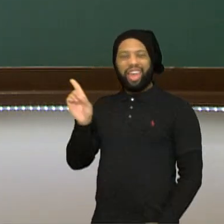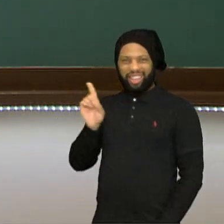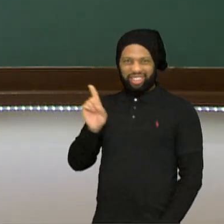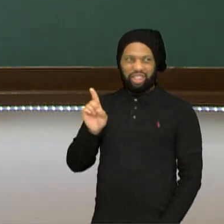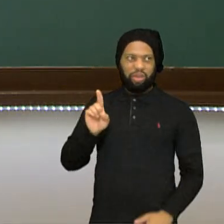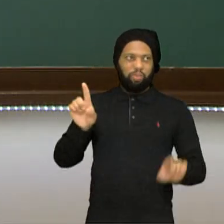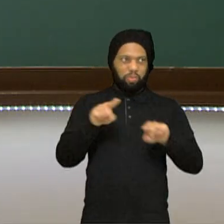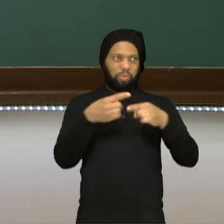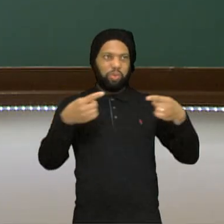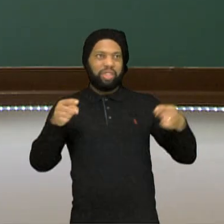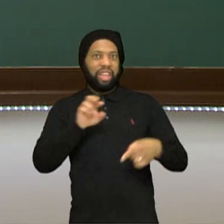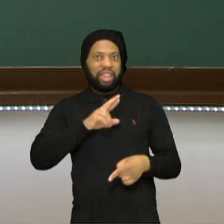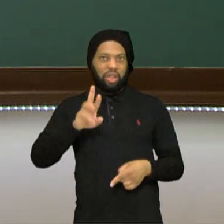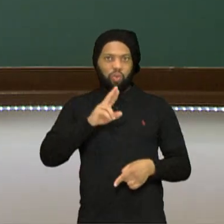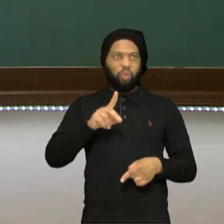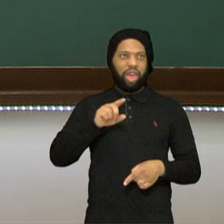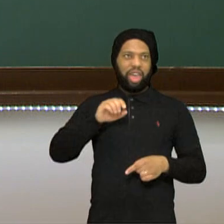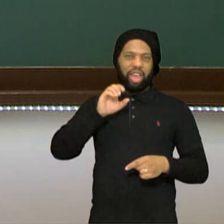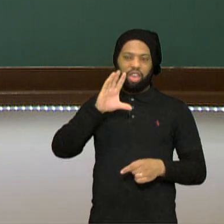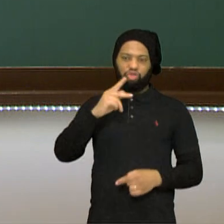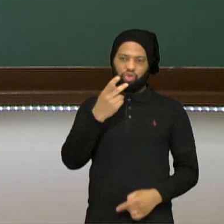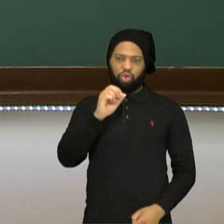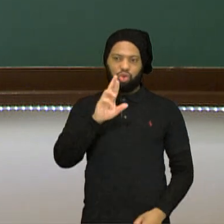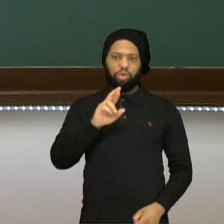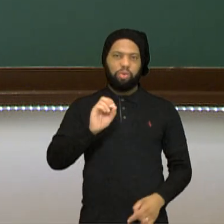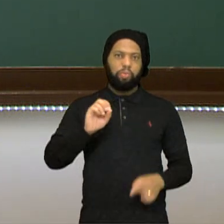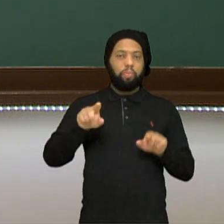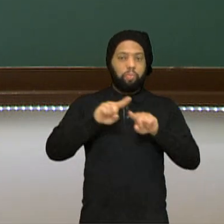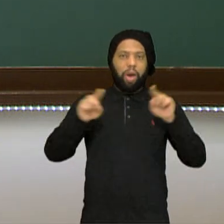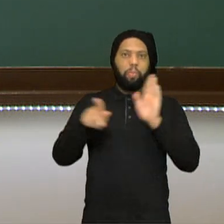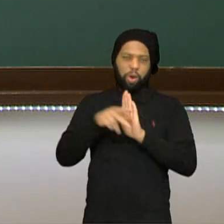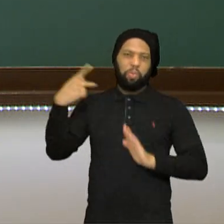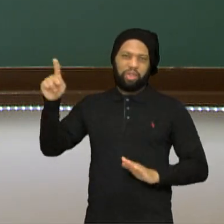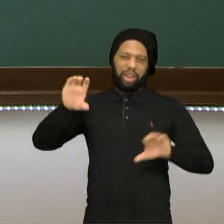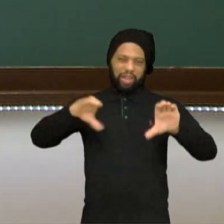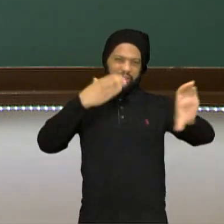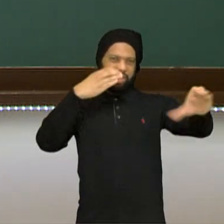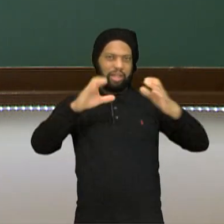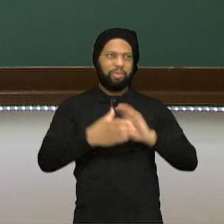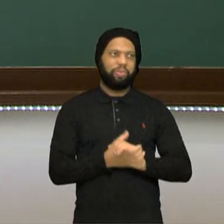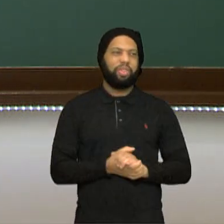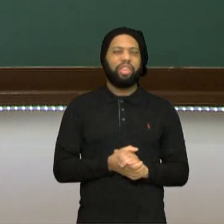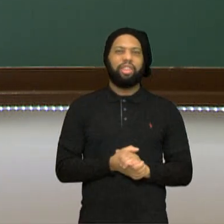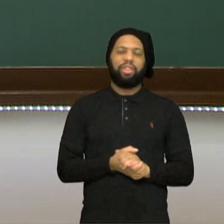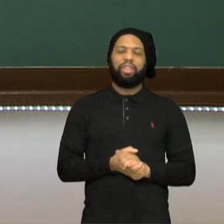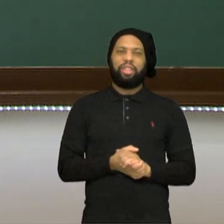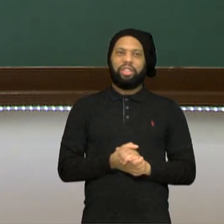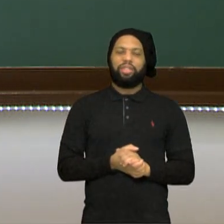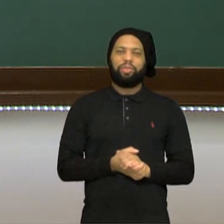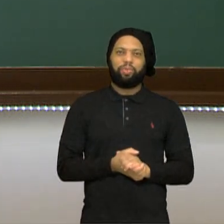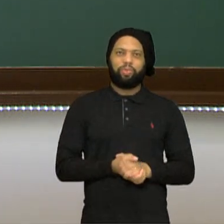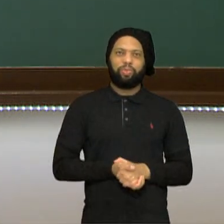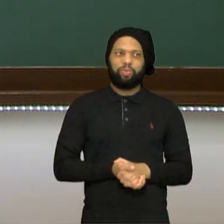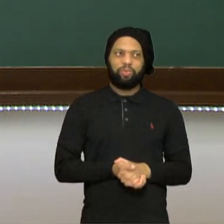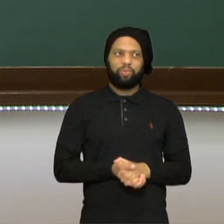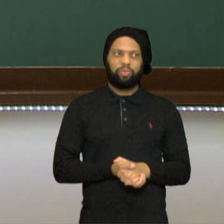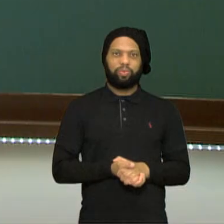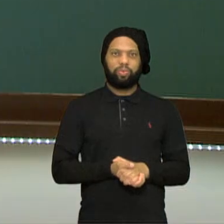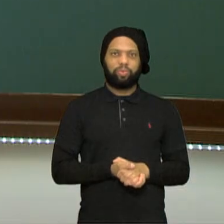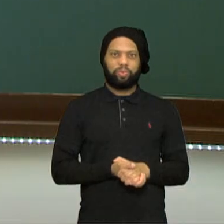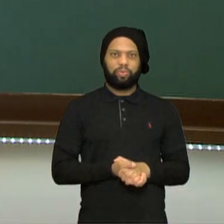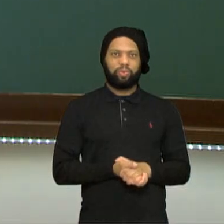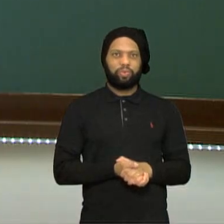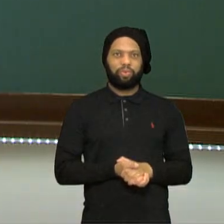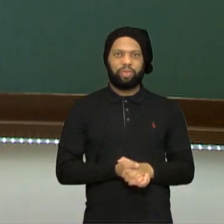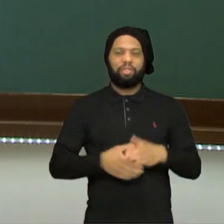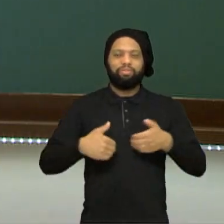é uma música da Chiquinha Gonzaga. Então, eu vou cantar aqui um trechinho para vocês, tá? Se eu desafinar, não liga não, tá bom?